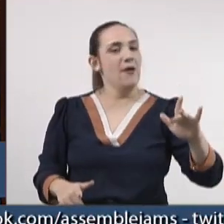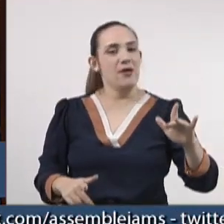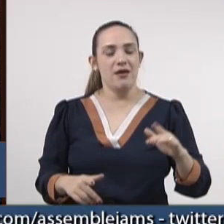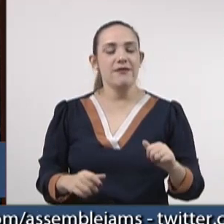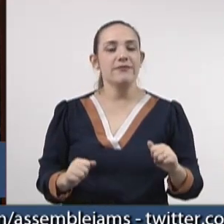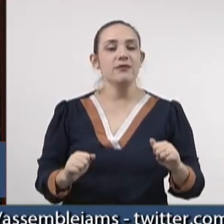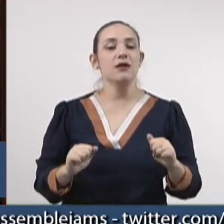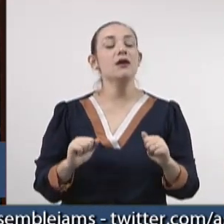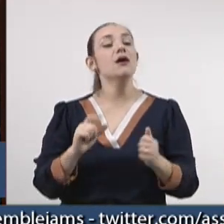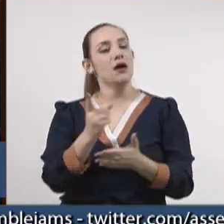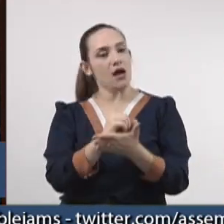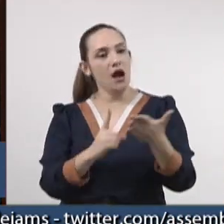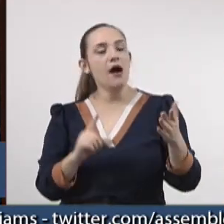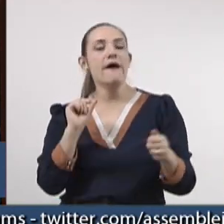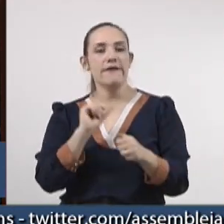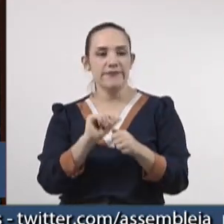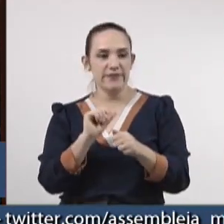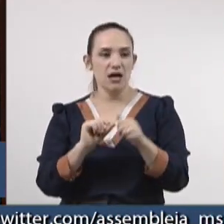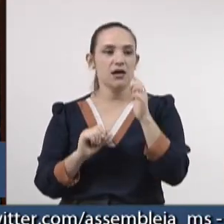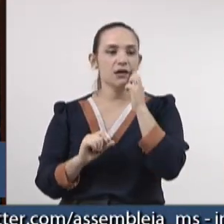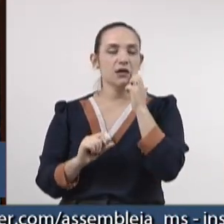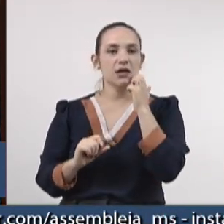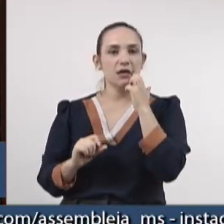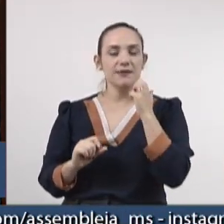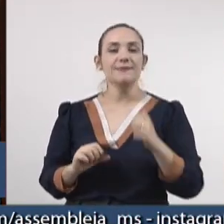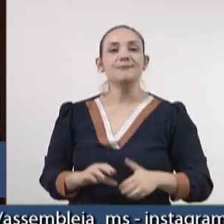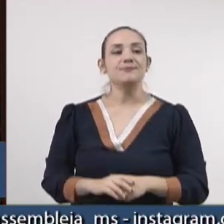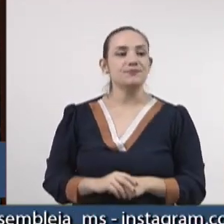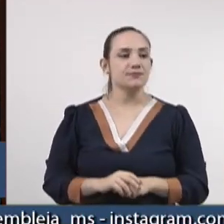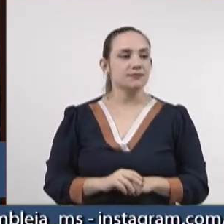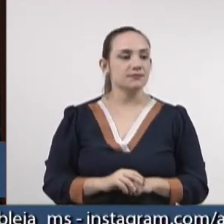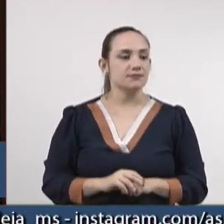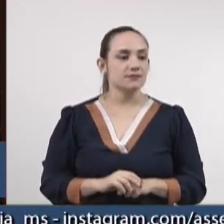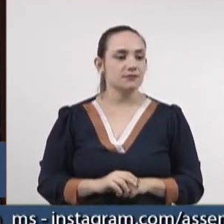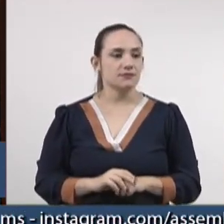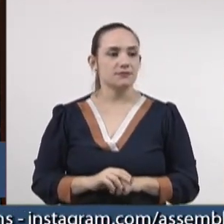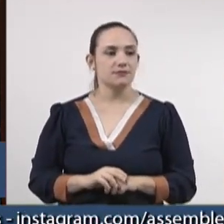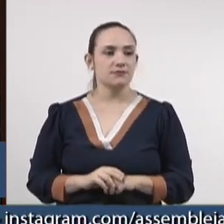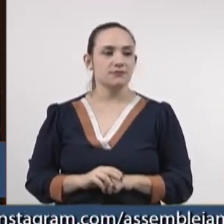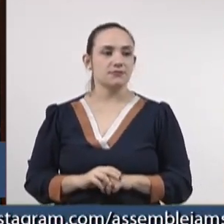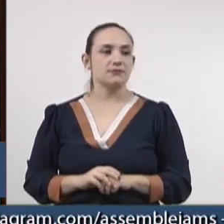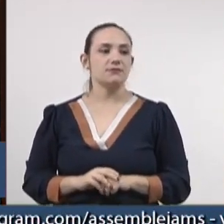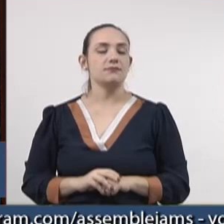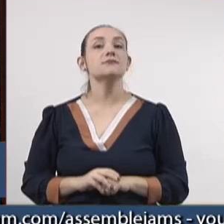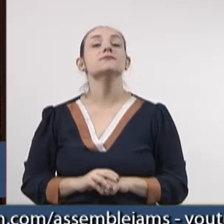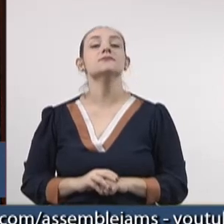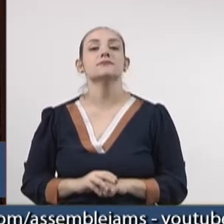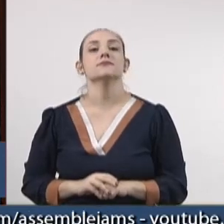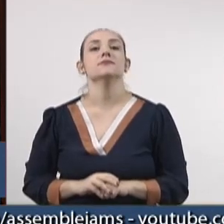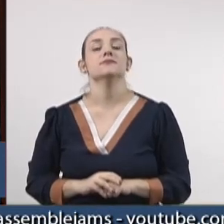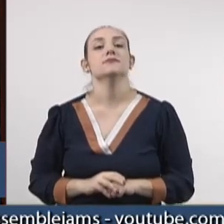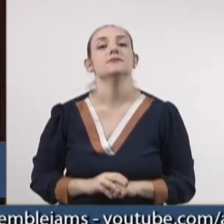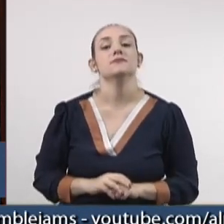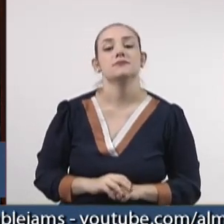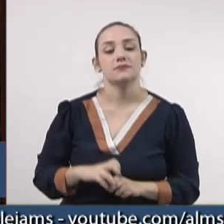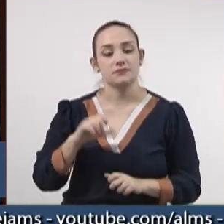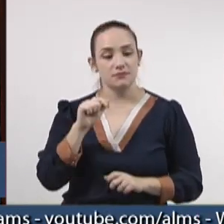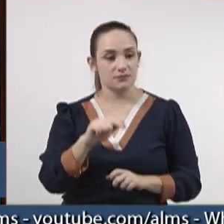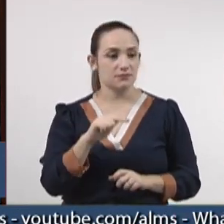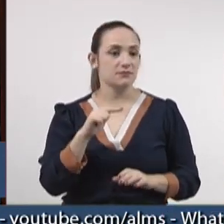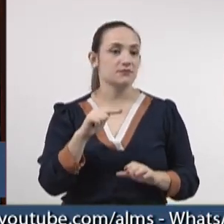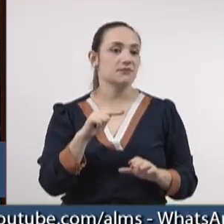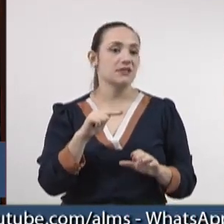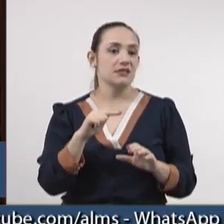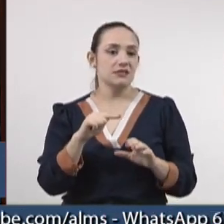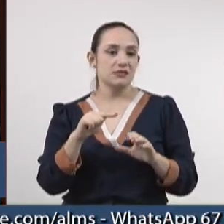declarantes do imposto de renda da pessoa física então esses Fundos que atendem as nossas entidades sem